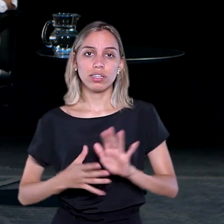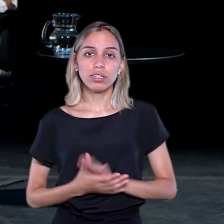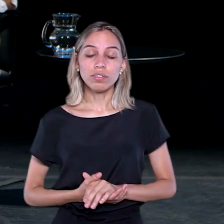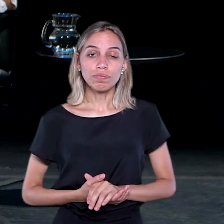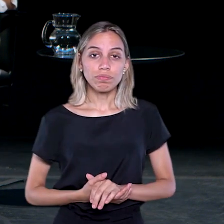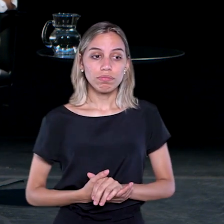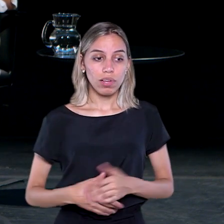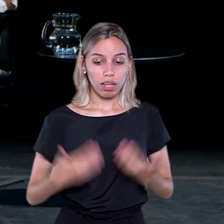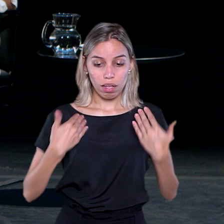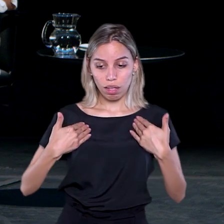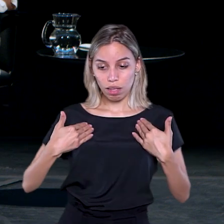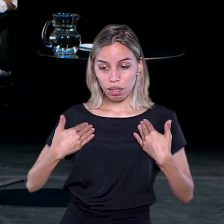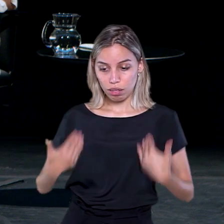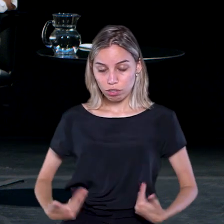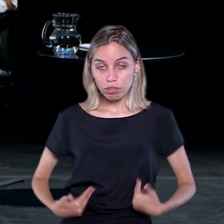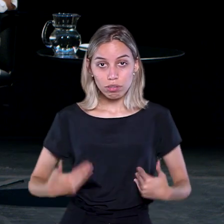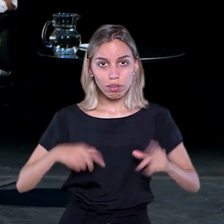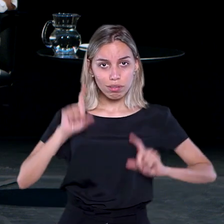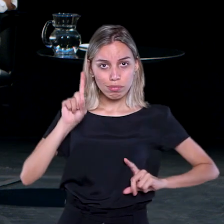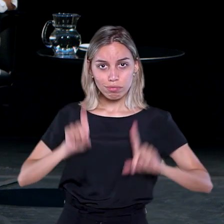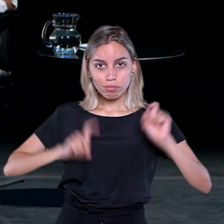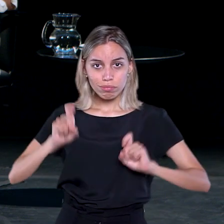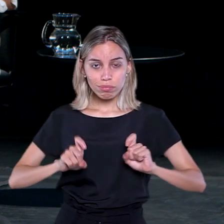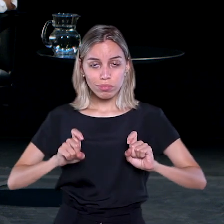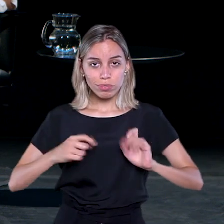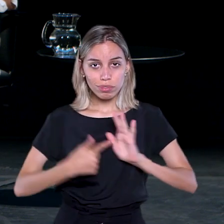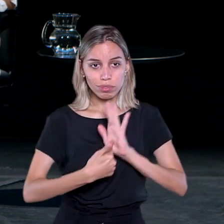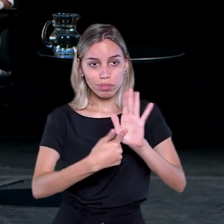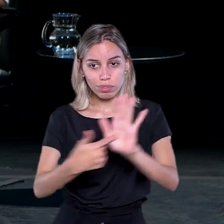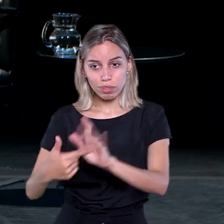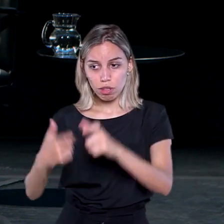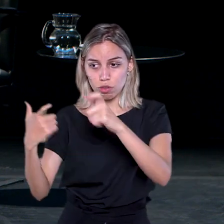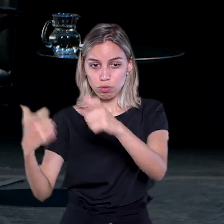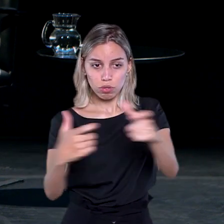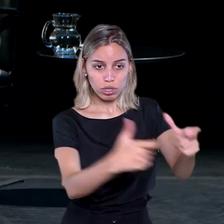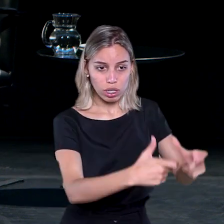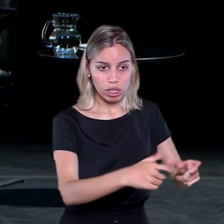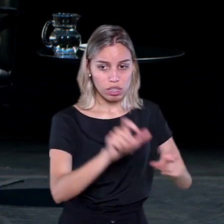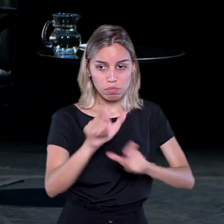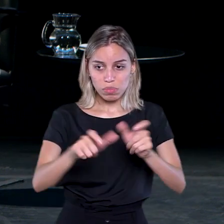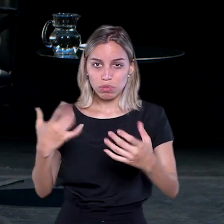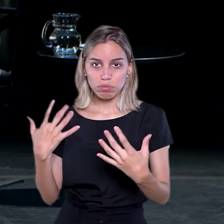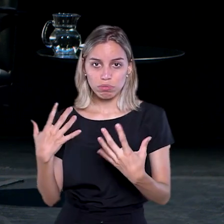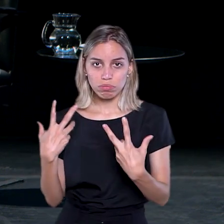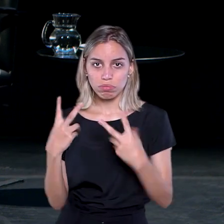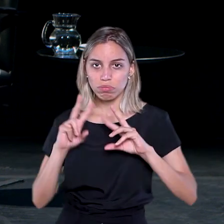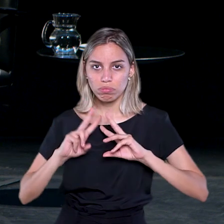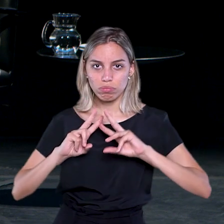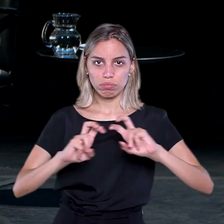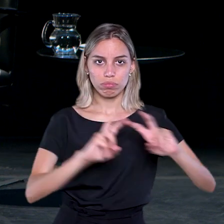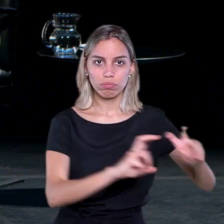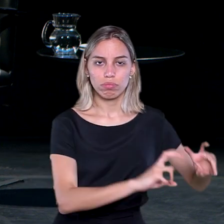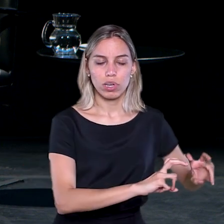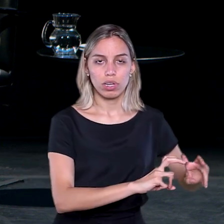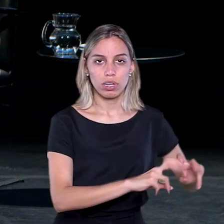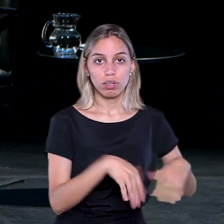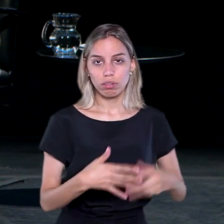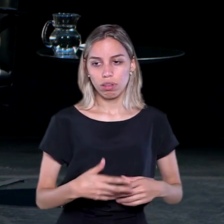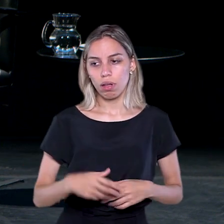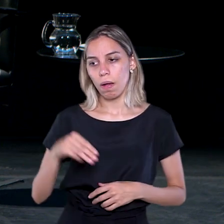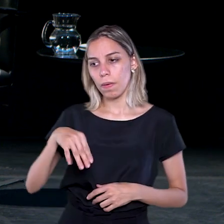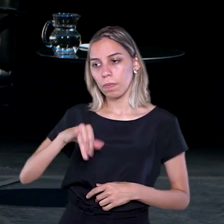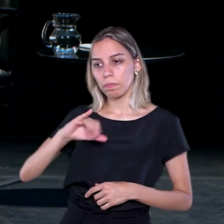Ela consegue fazer isso se ela agir estrategicamente. E aí são várias estratégias possíveis, mas é para